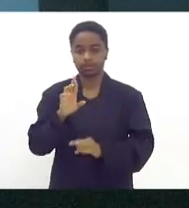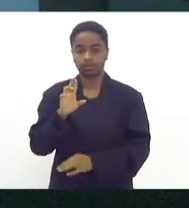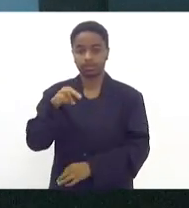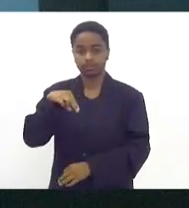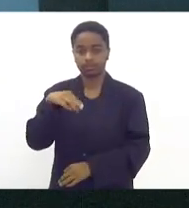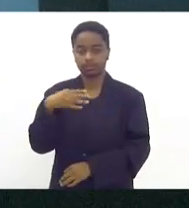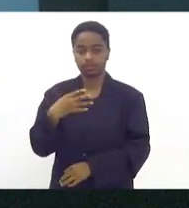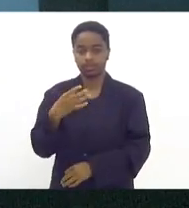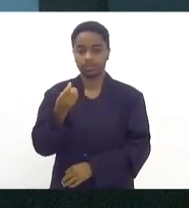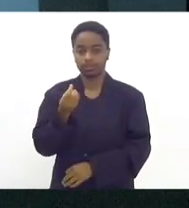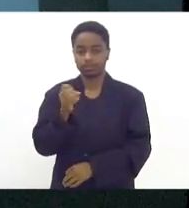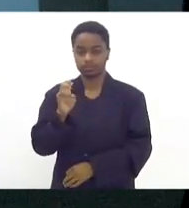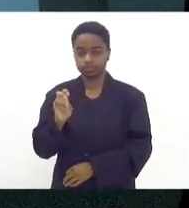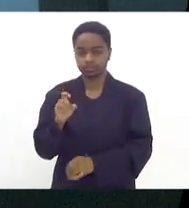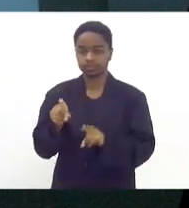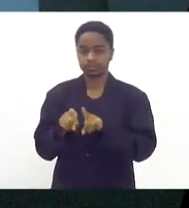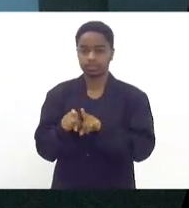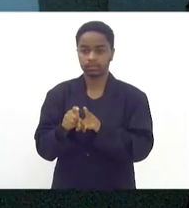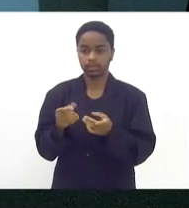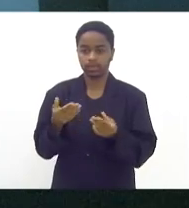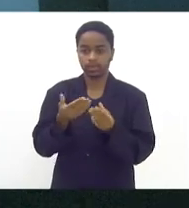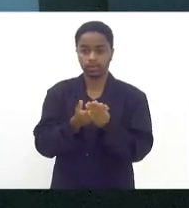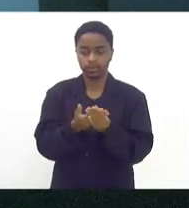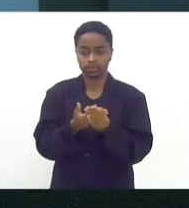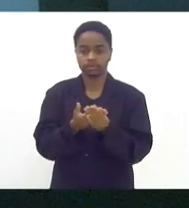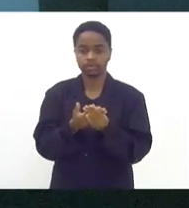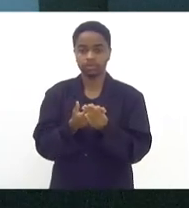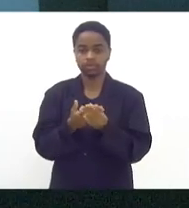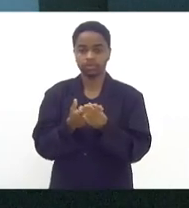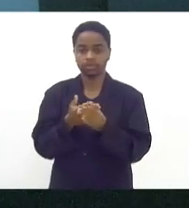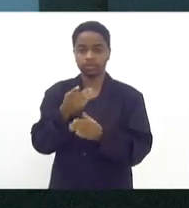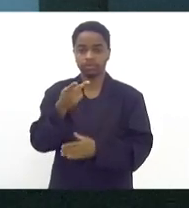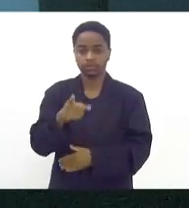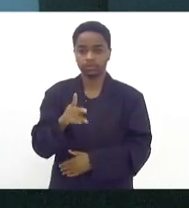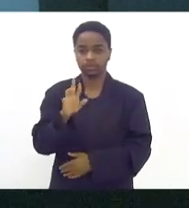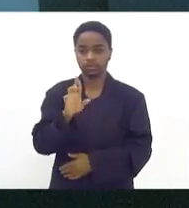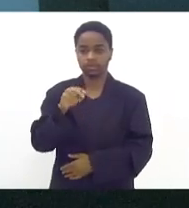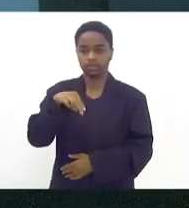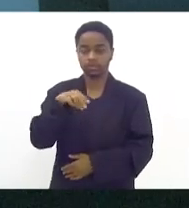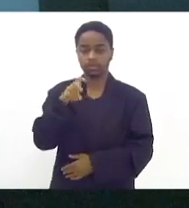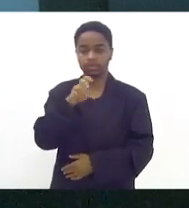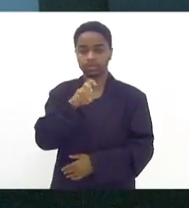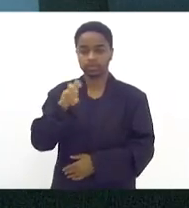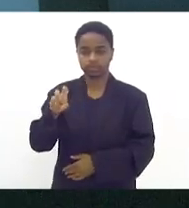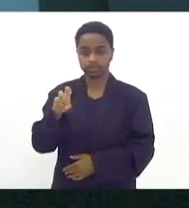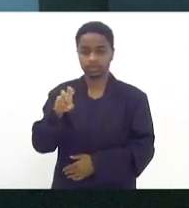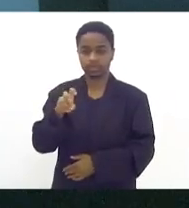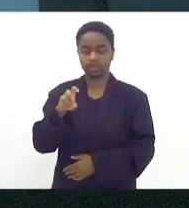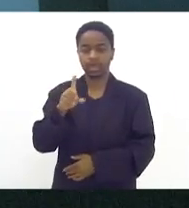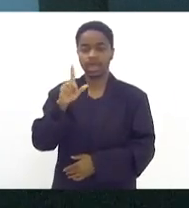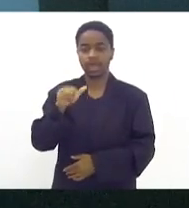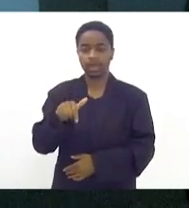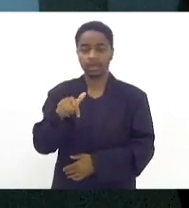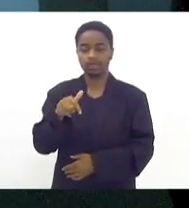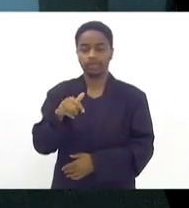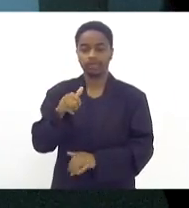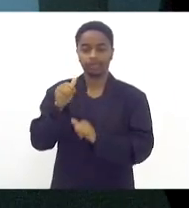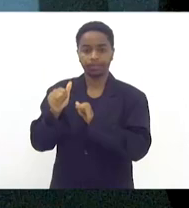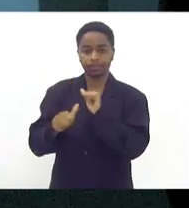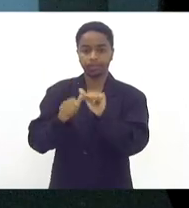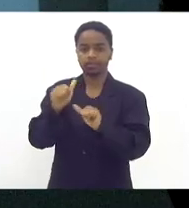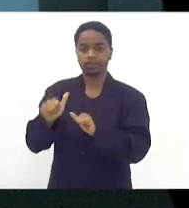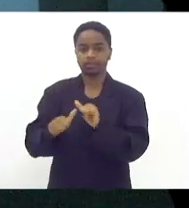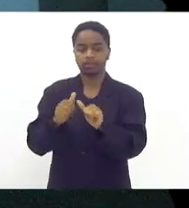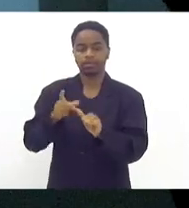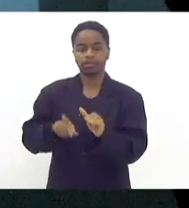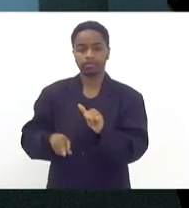465 e o processo do rol estabelecido na RN 555 ele é de atualização contínua e